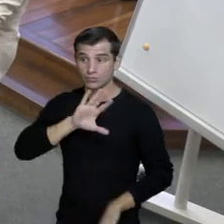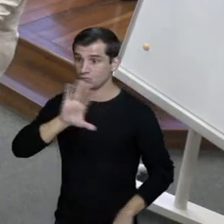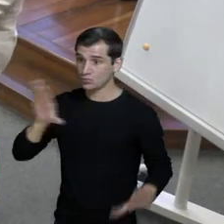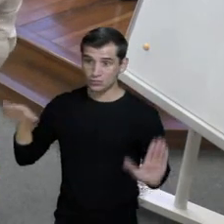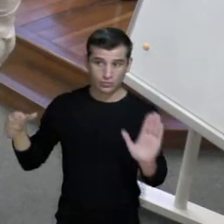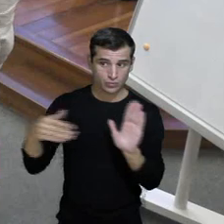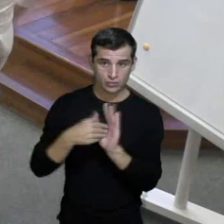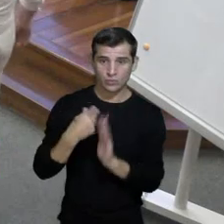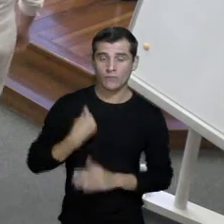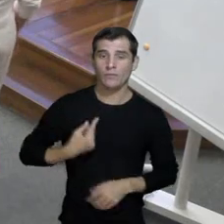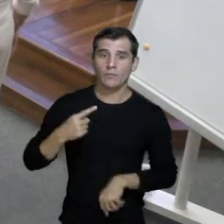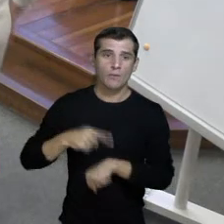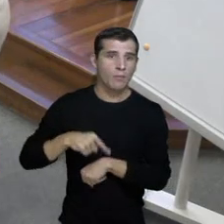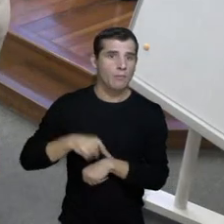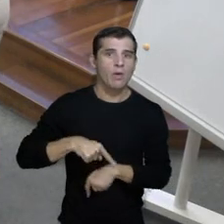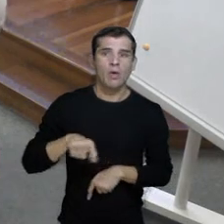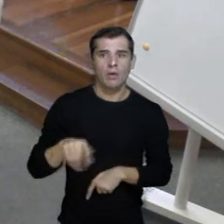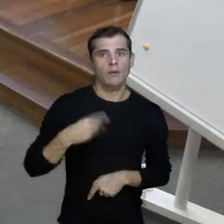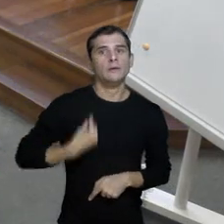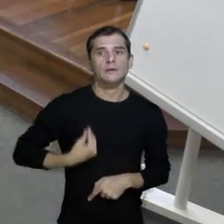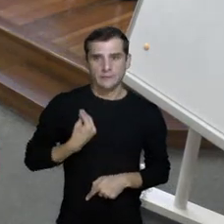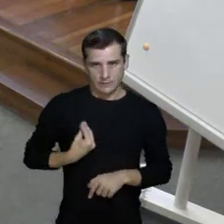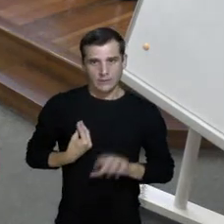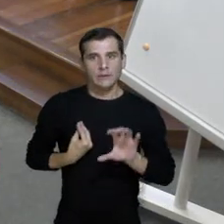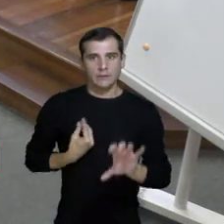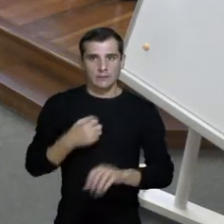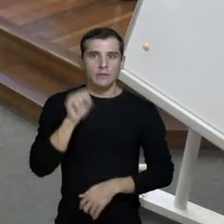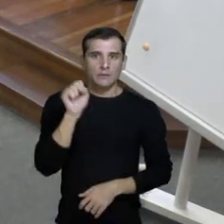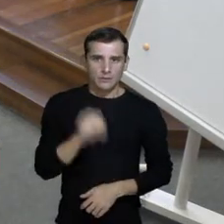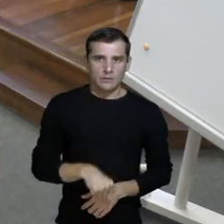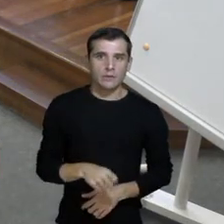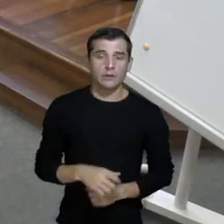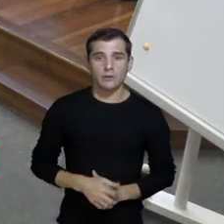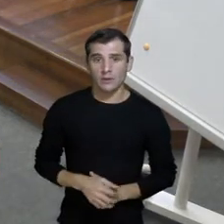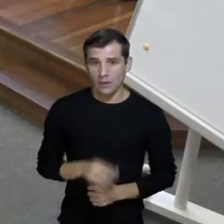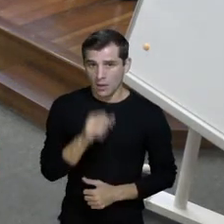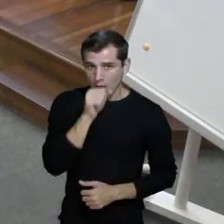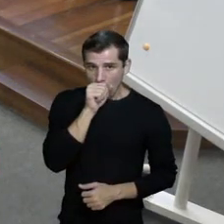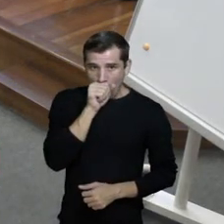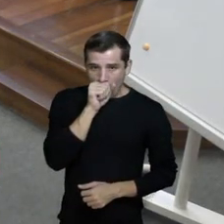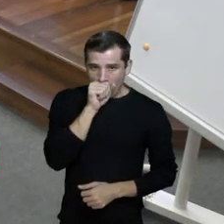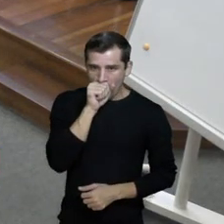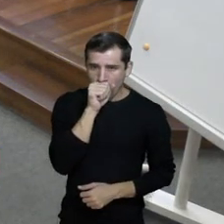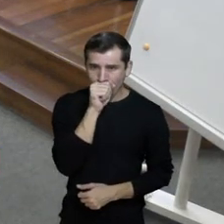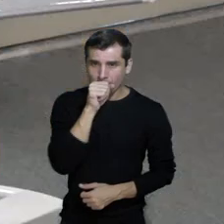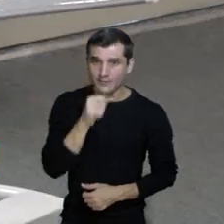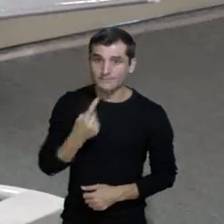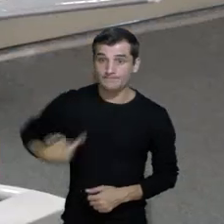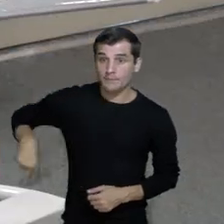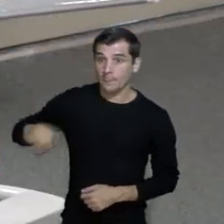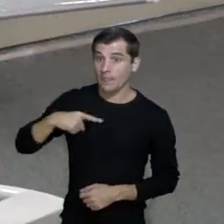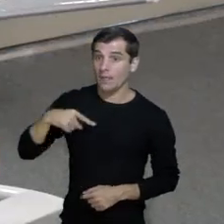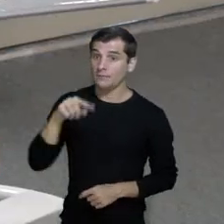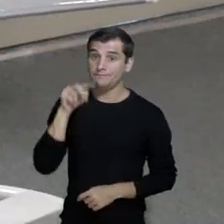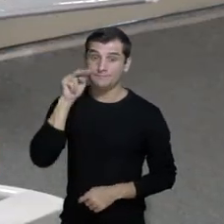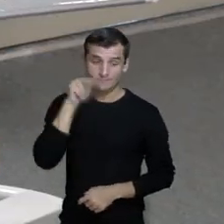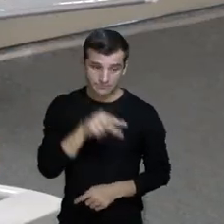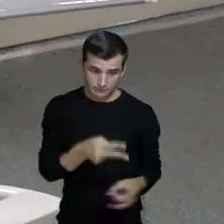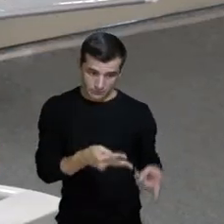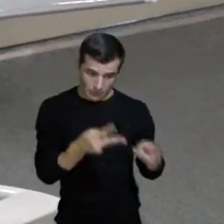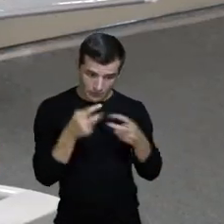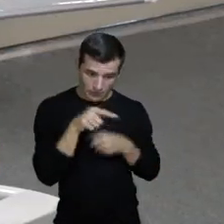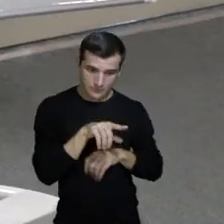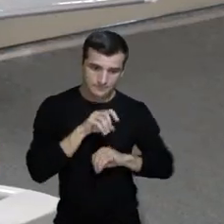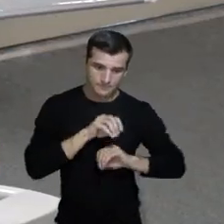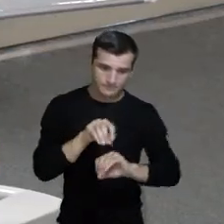os momentos pode passar e aí a gente vê que a educação ela é um caminho claro que dentro